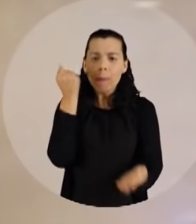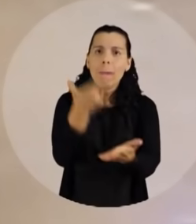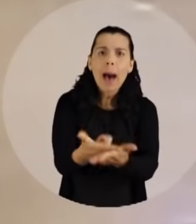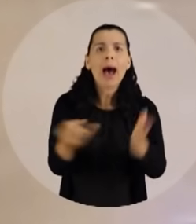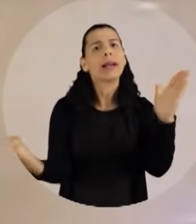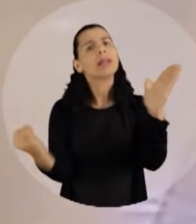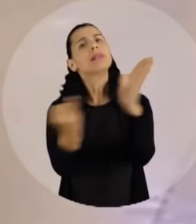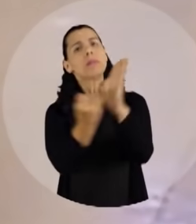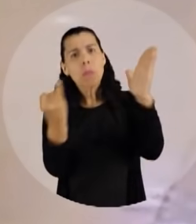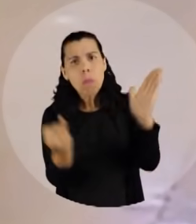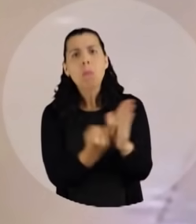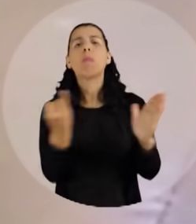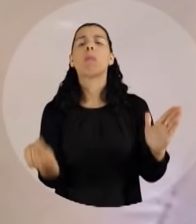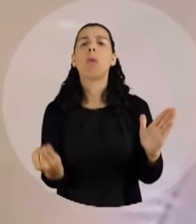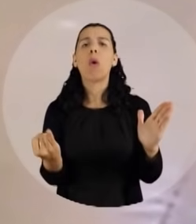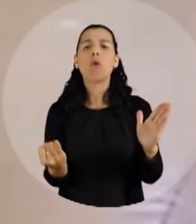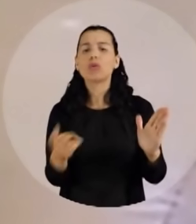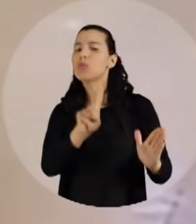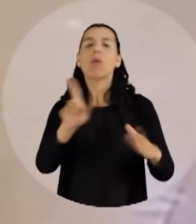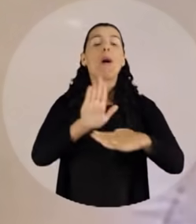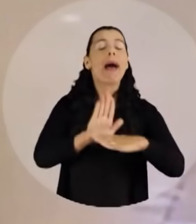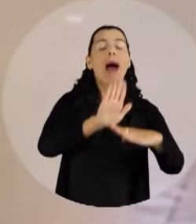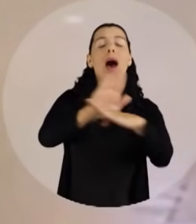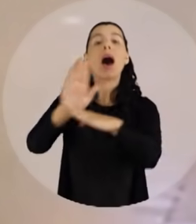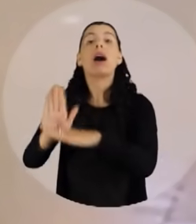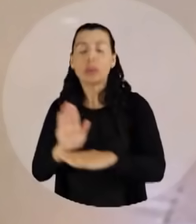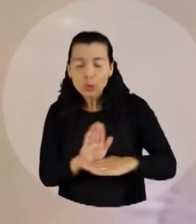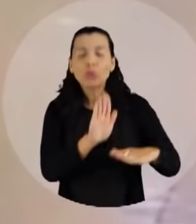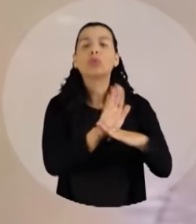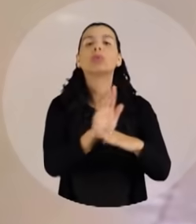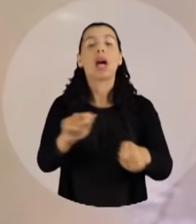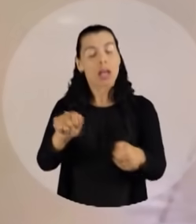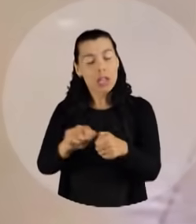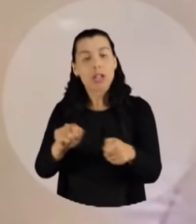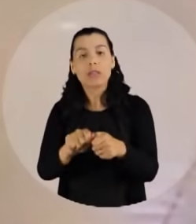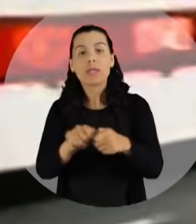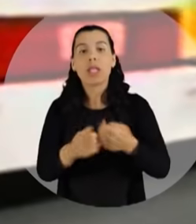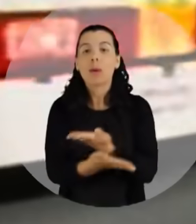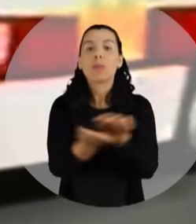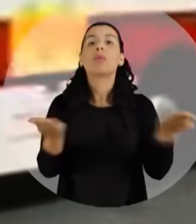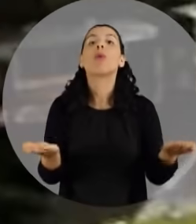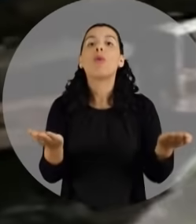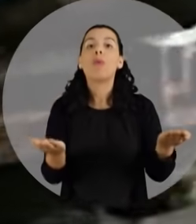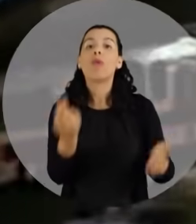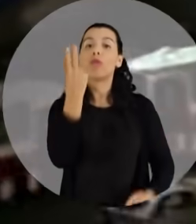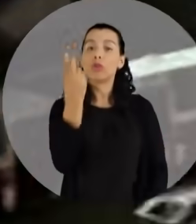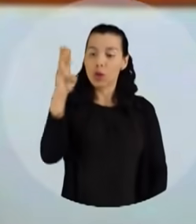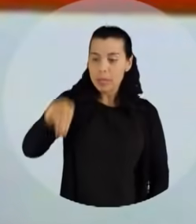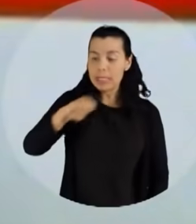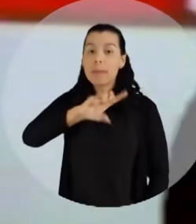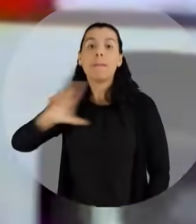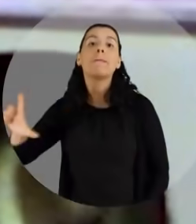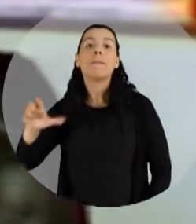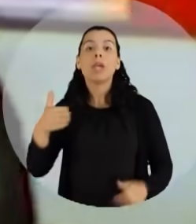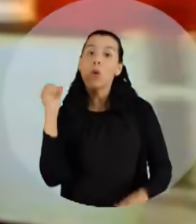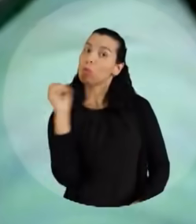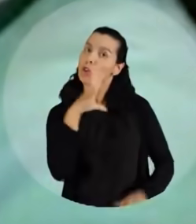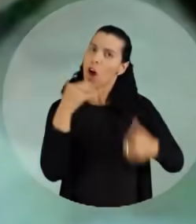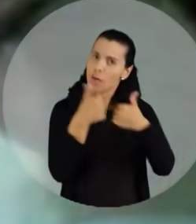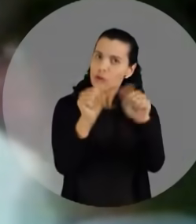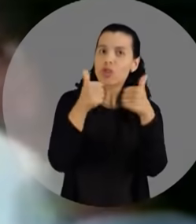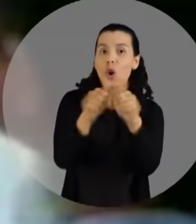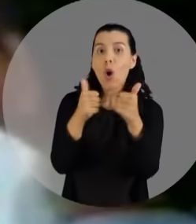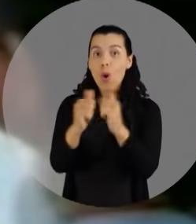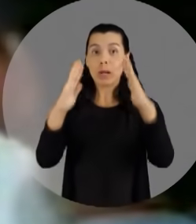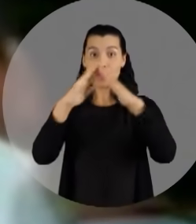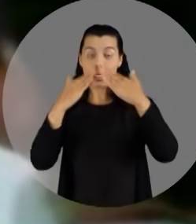paga imposto. Não foi nenhum favor que nós fizemos a vocês. Colocou 2 mil novos ônibus nas ruas,